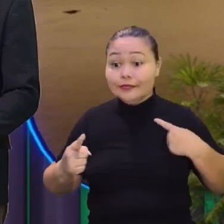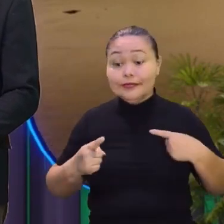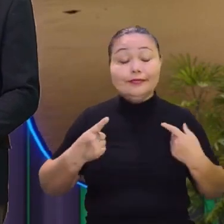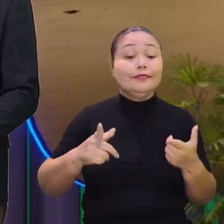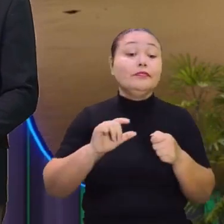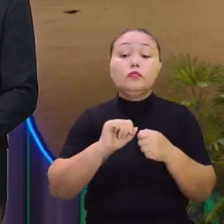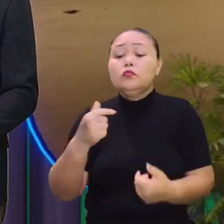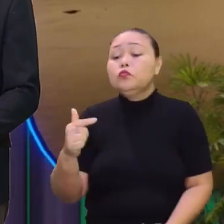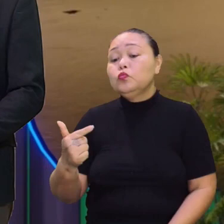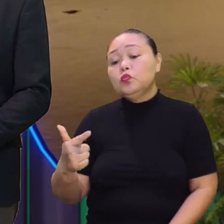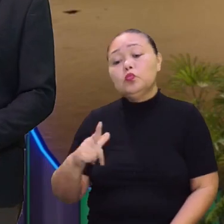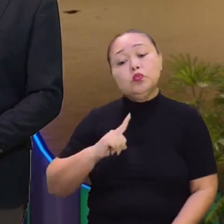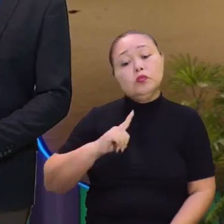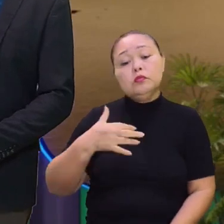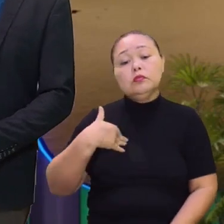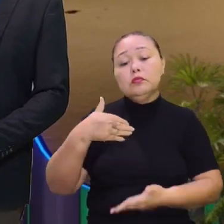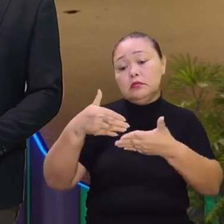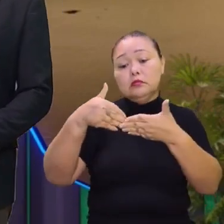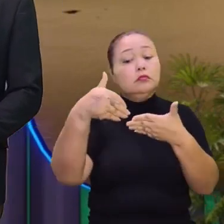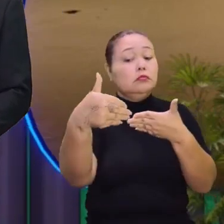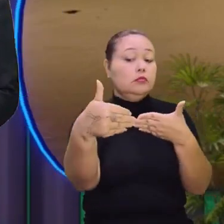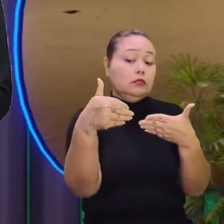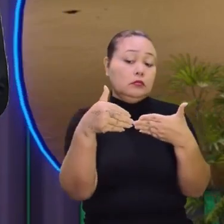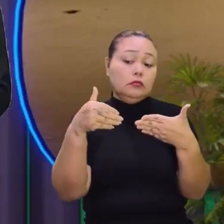Então, assim, não tinha uma efetiva